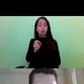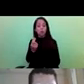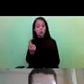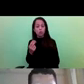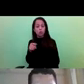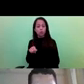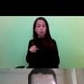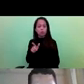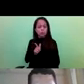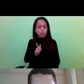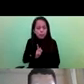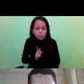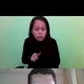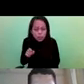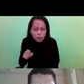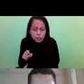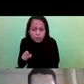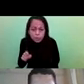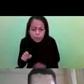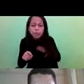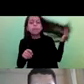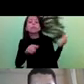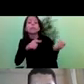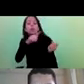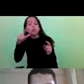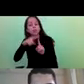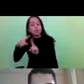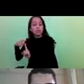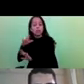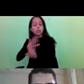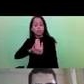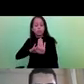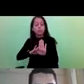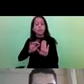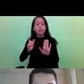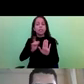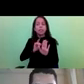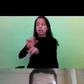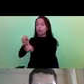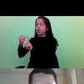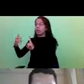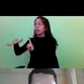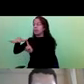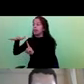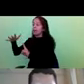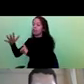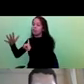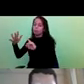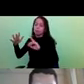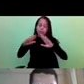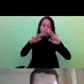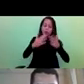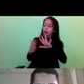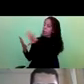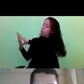ideologias, uma reprodução cultural e social. É nesse campo